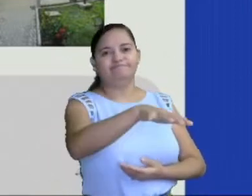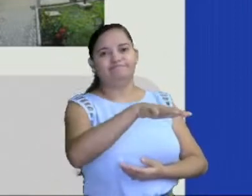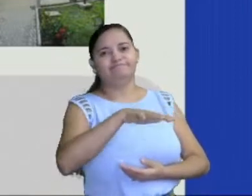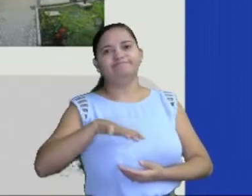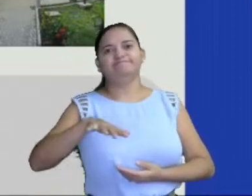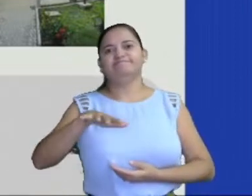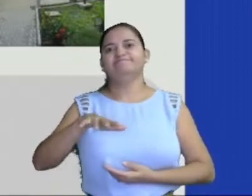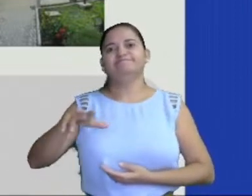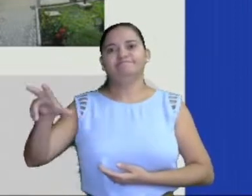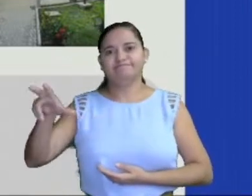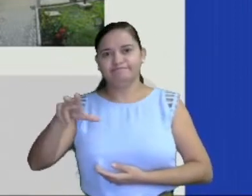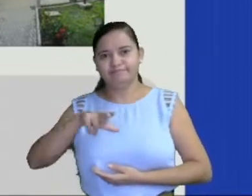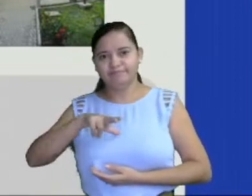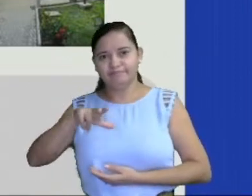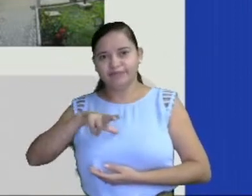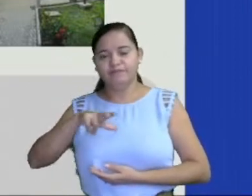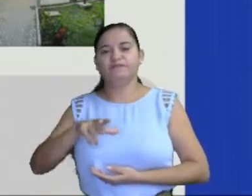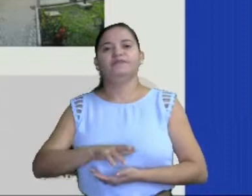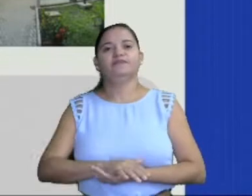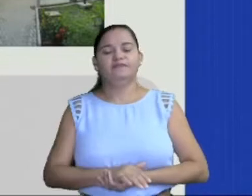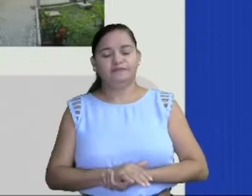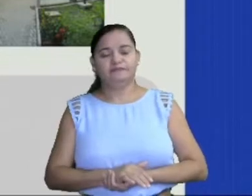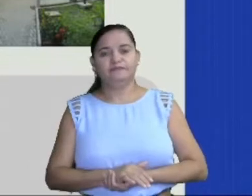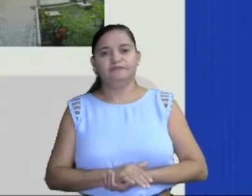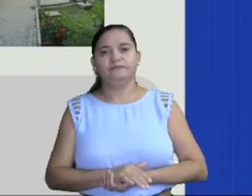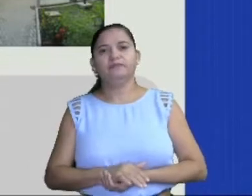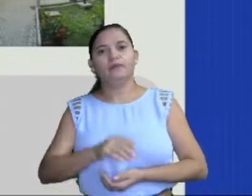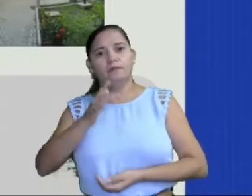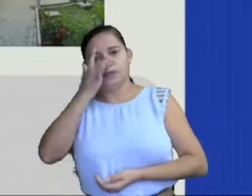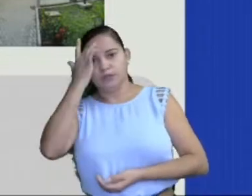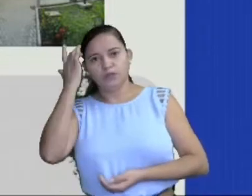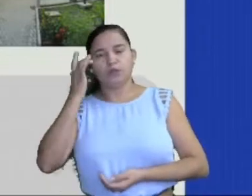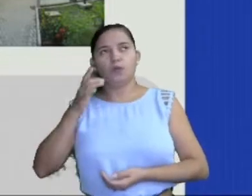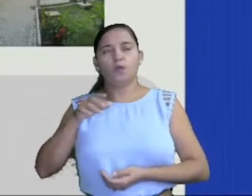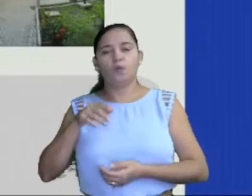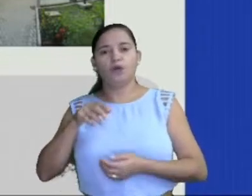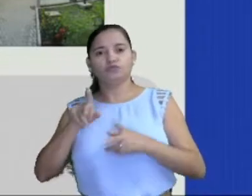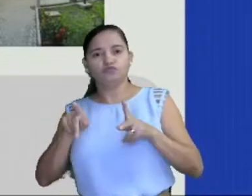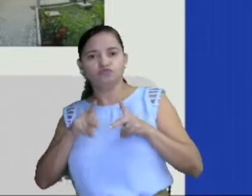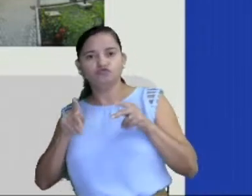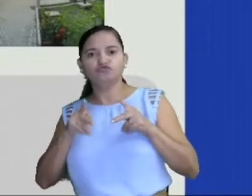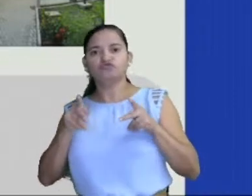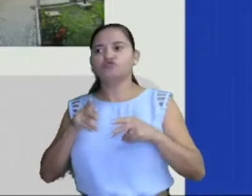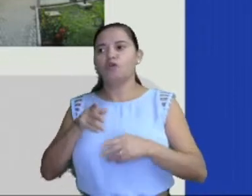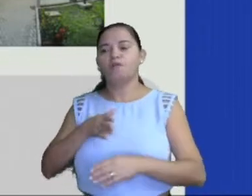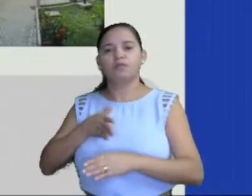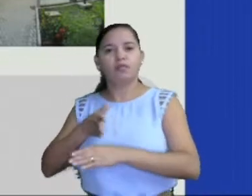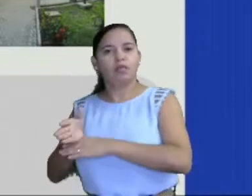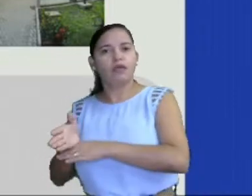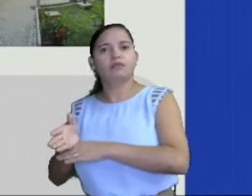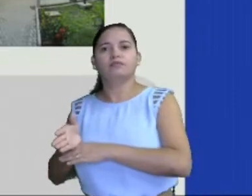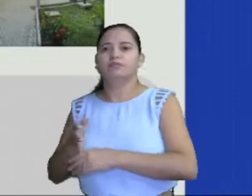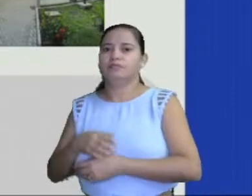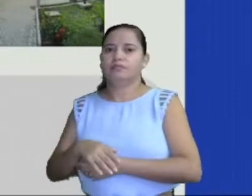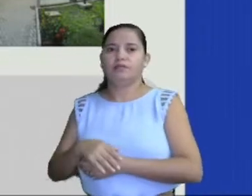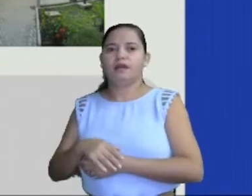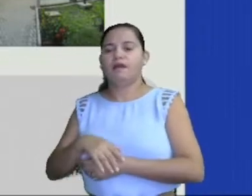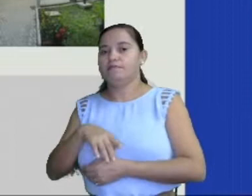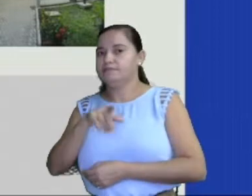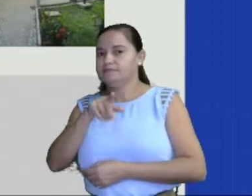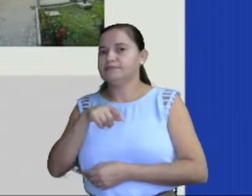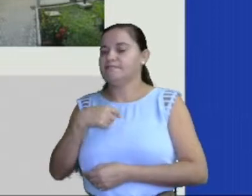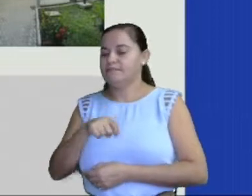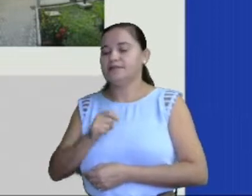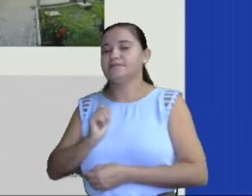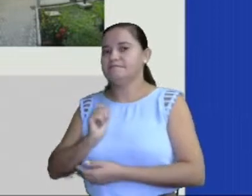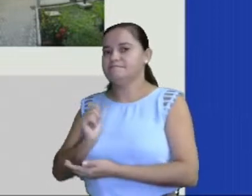que privado, professora? Porque lá, para entrar, para adquirir alguma coisa, você precisa pagar.